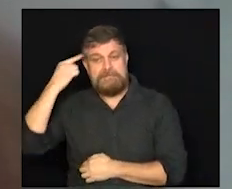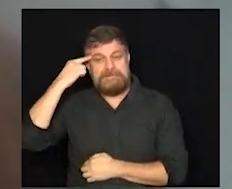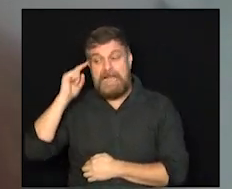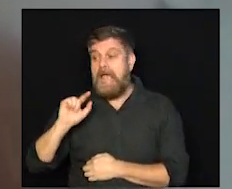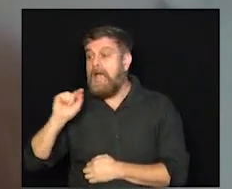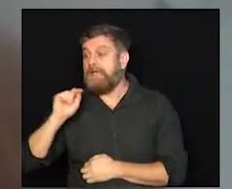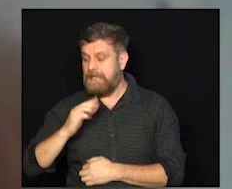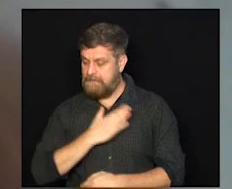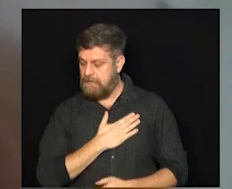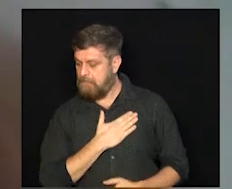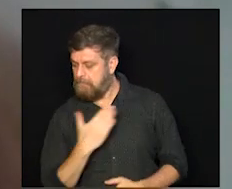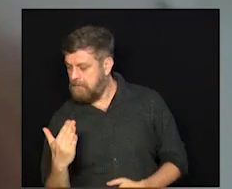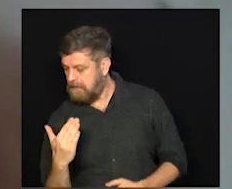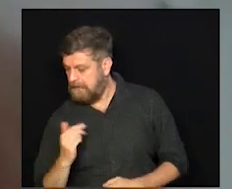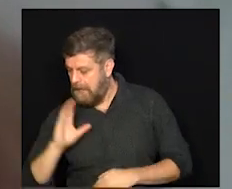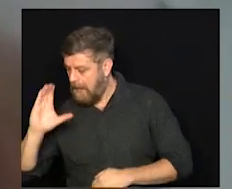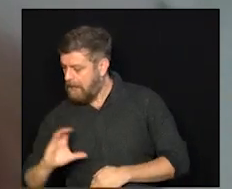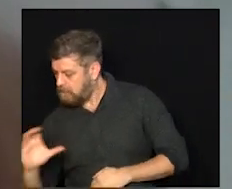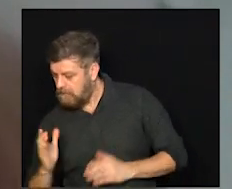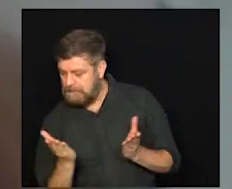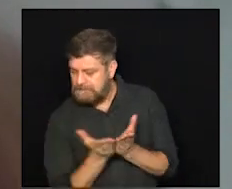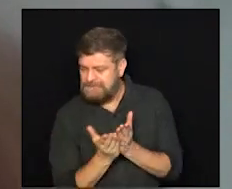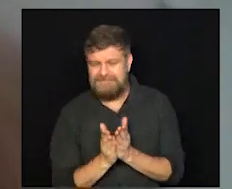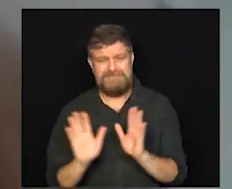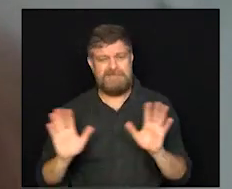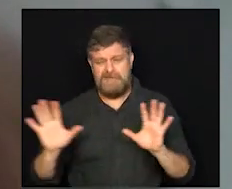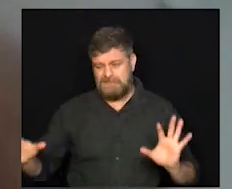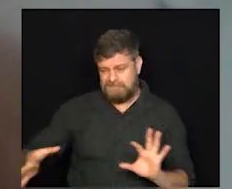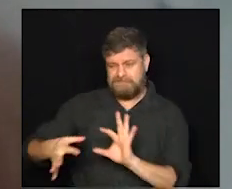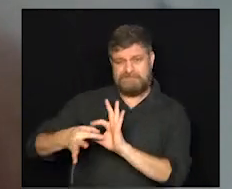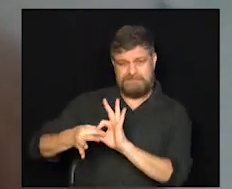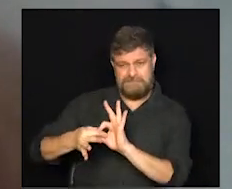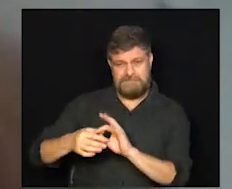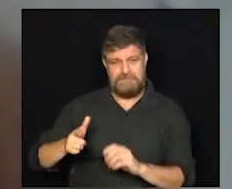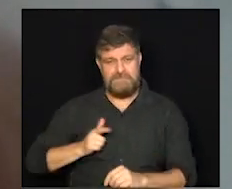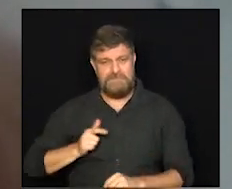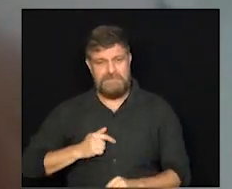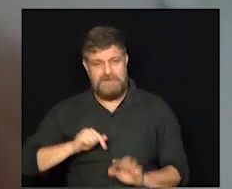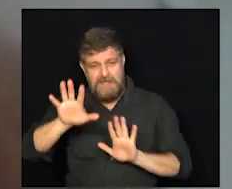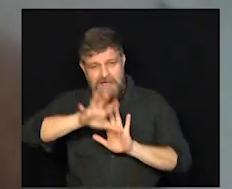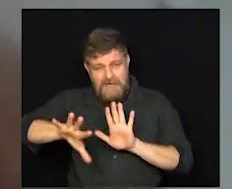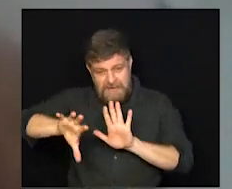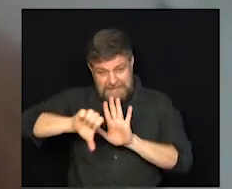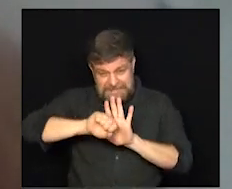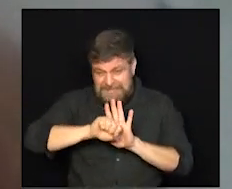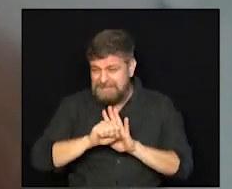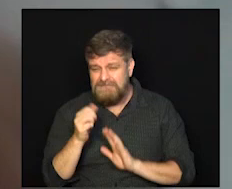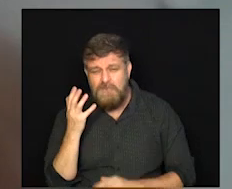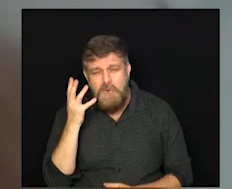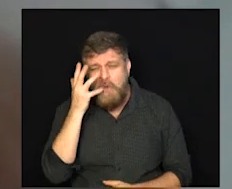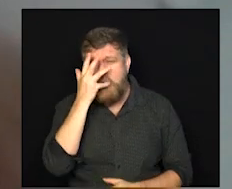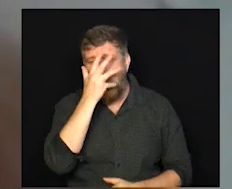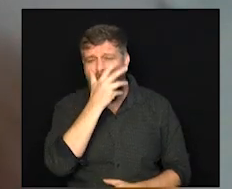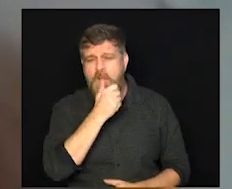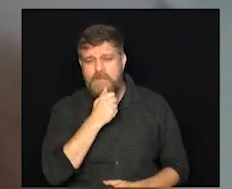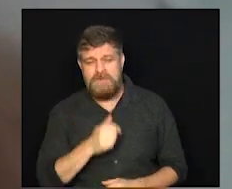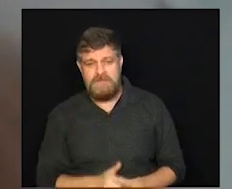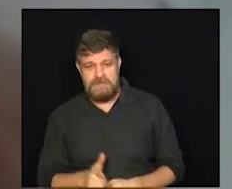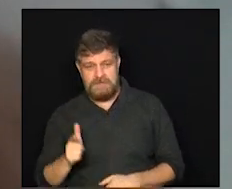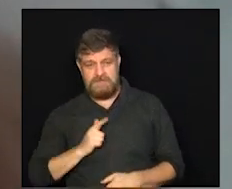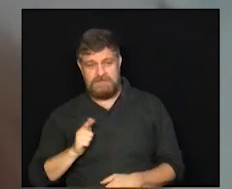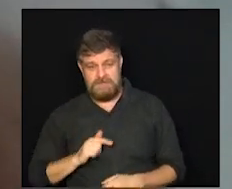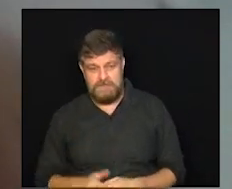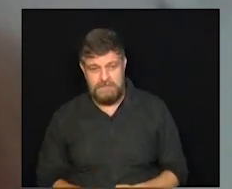foi falado, né? Agora é uma hora que temos que correr. Tem uma cena muito bonita de João 23, Papa João 23, quando ele foi para a